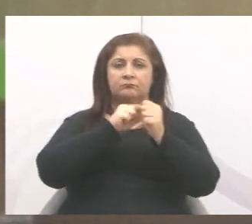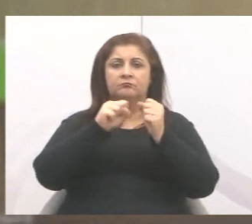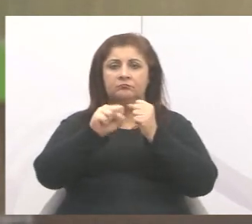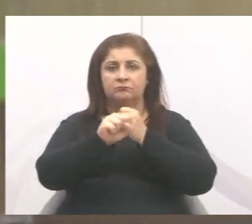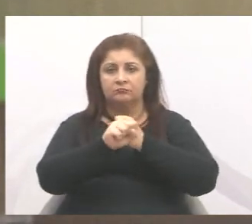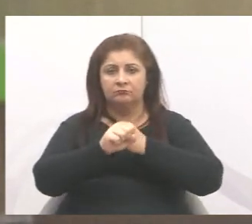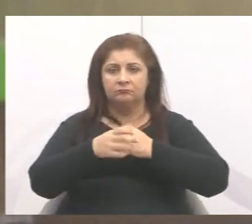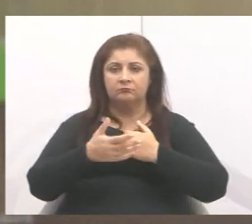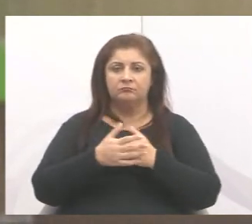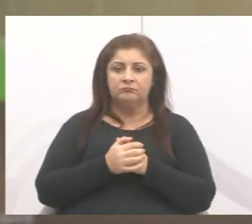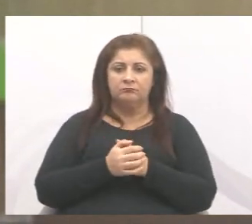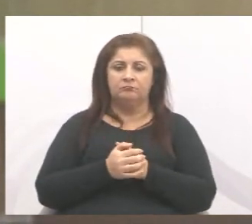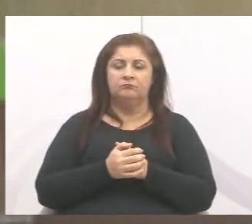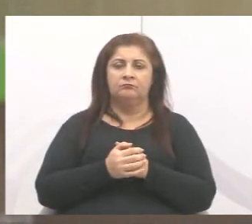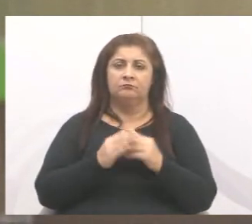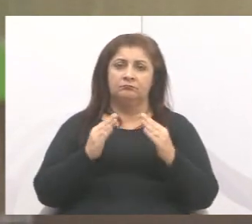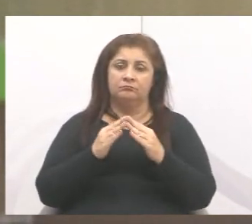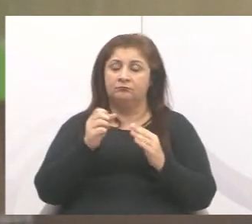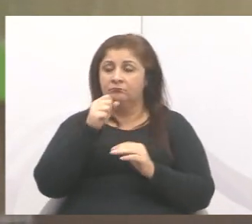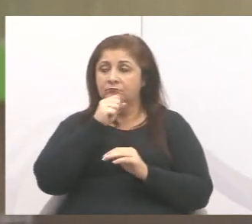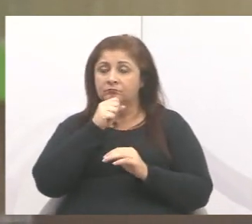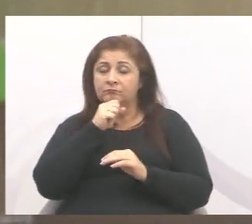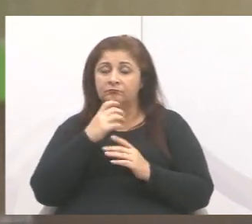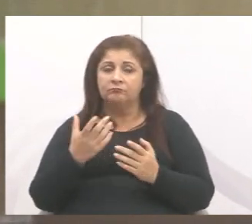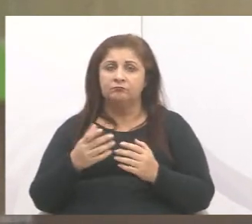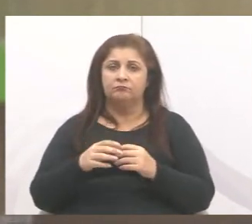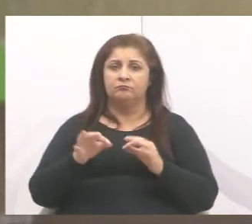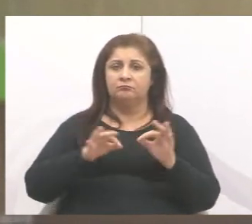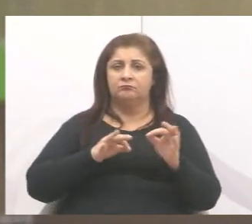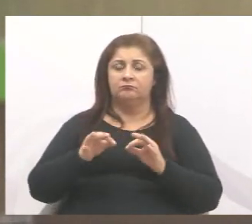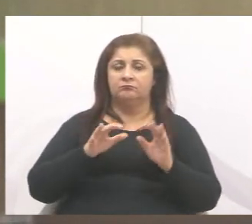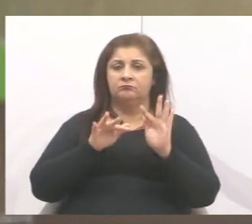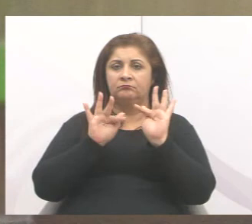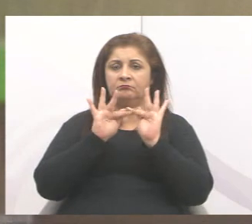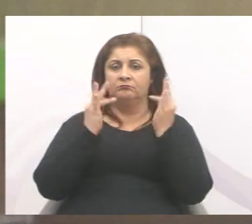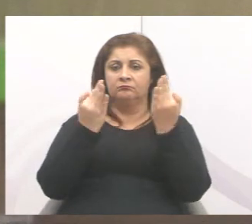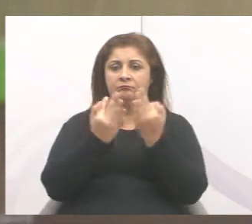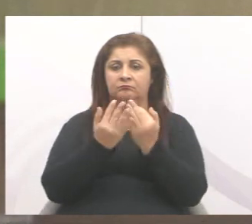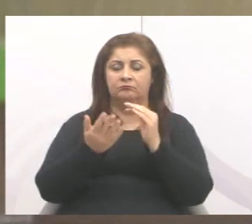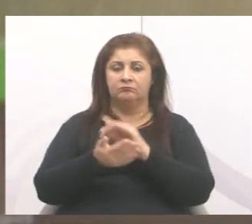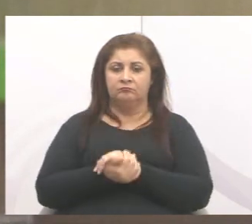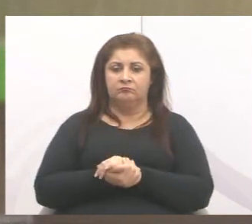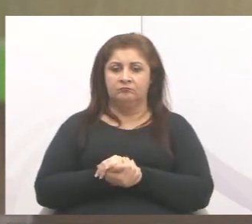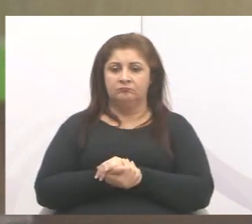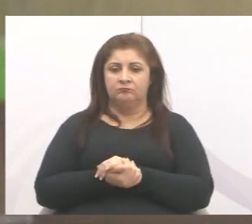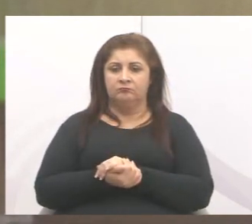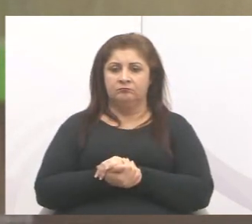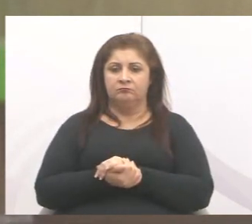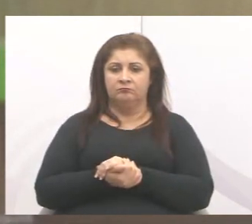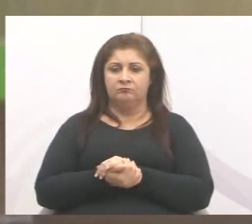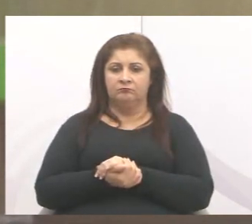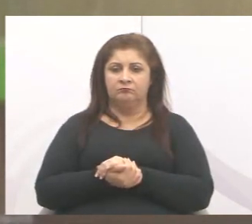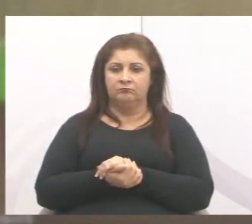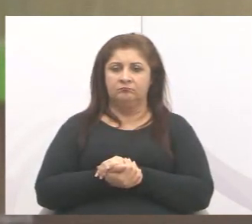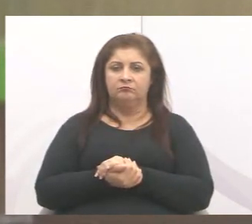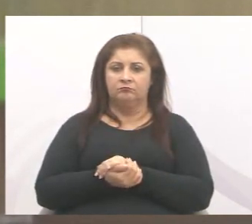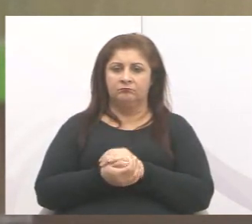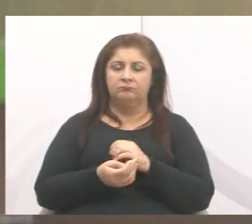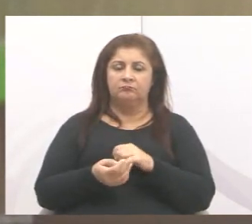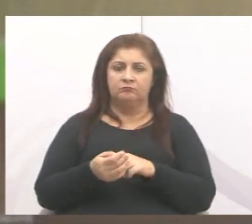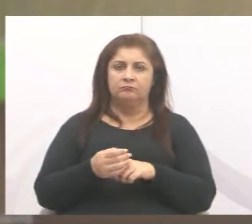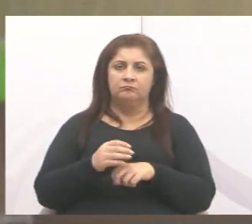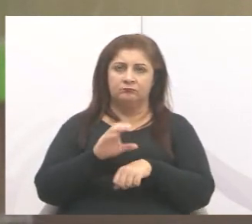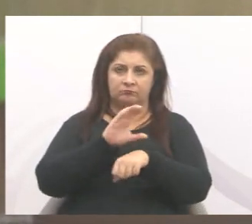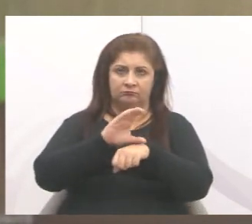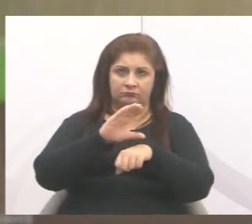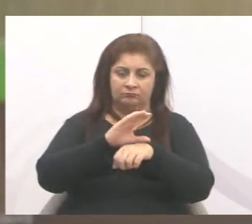construção do centro de convivência do idoso, aí vai programa da família. O Requalifica Jacareí, nós votamos